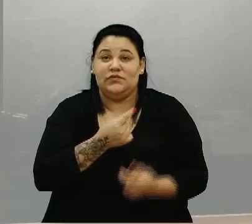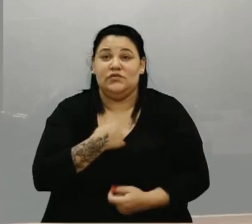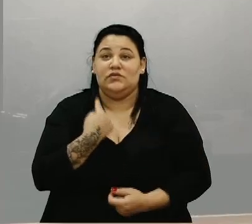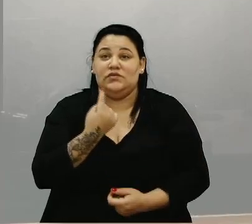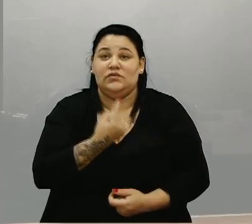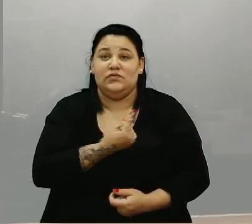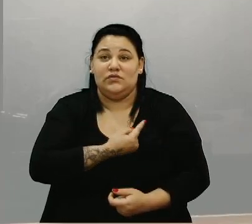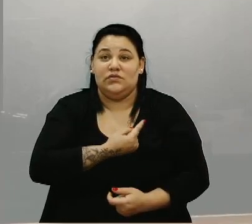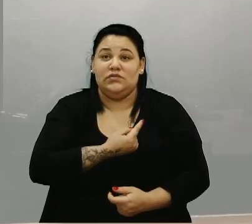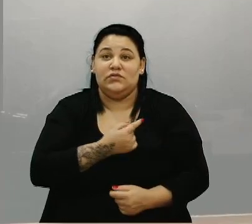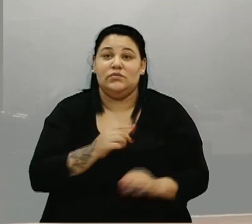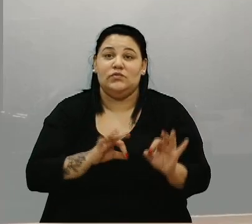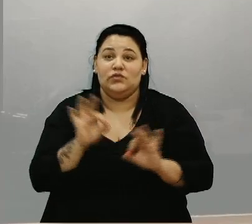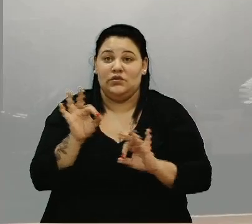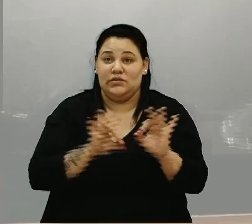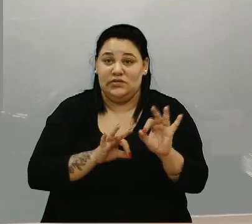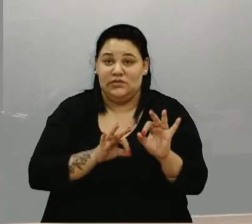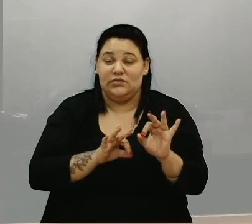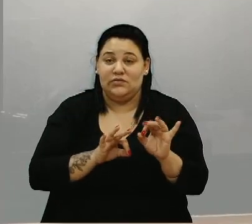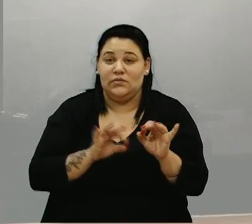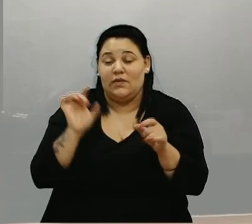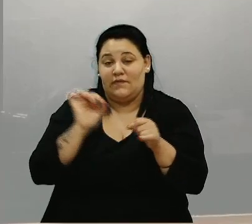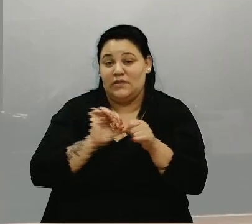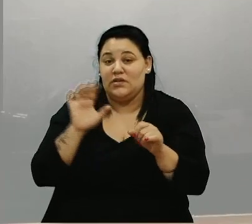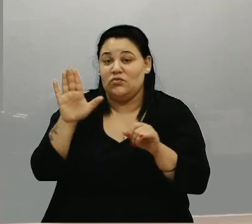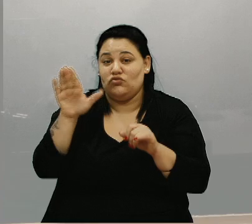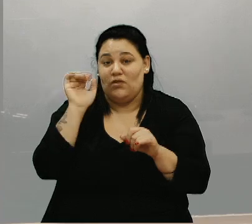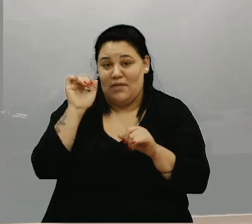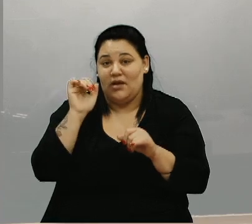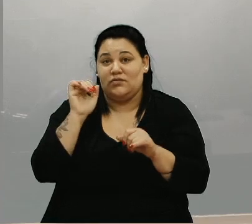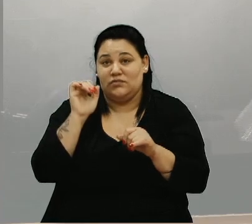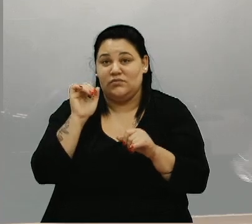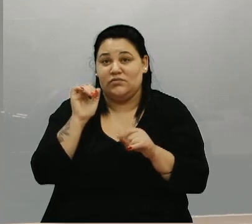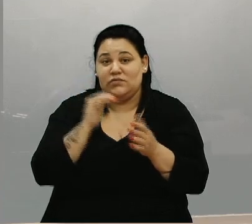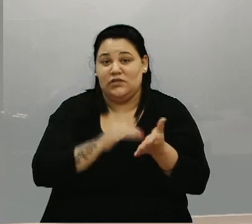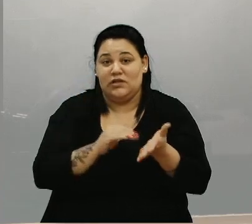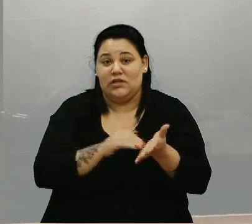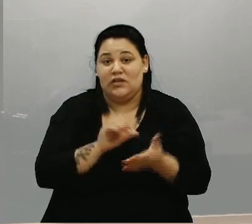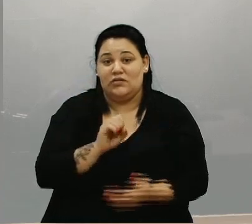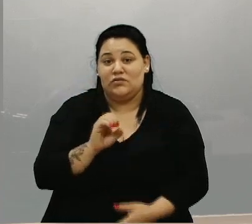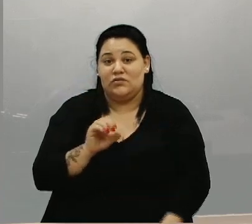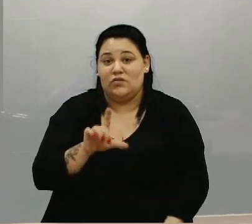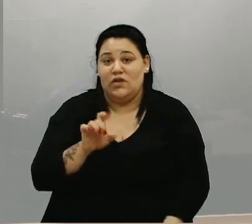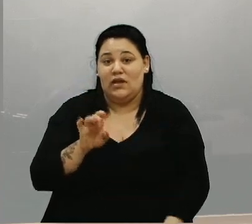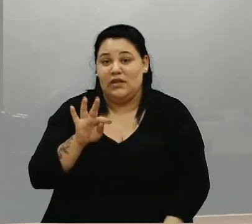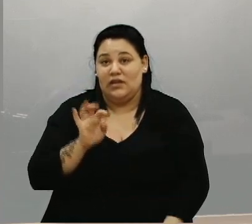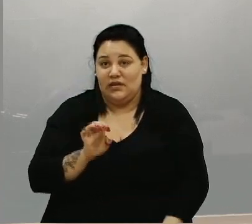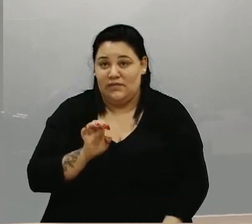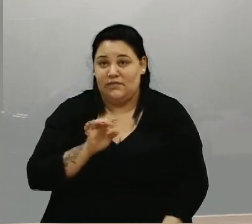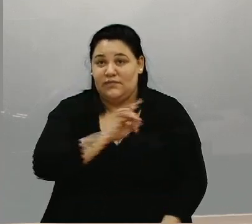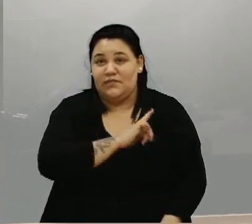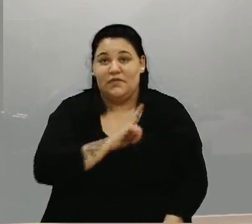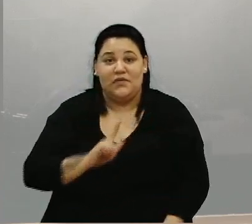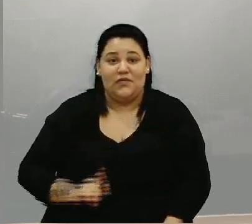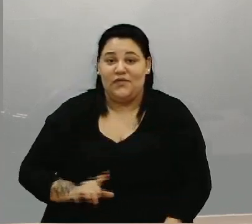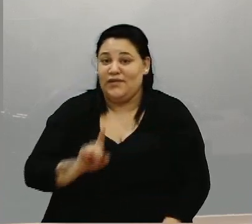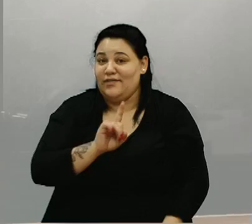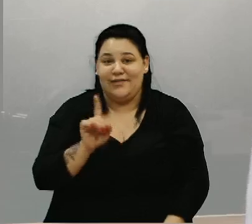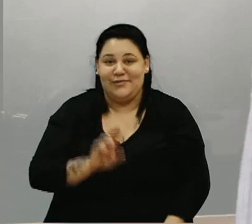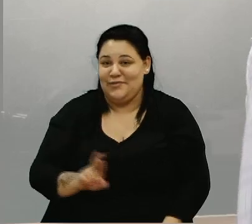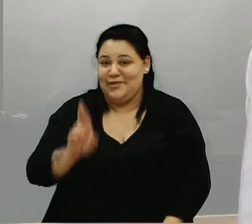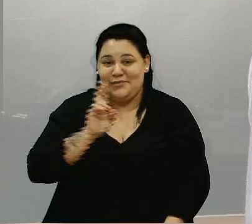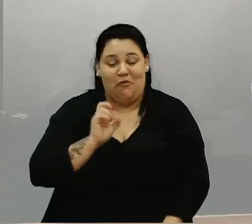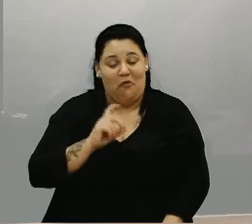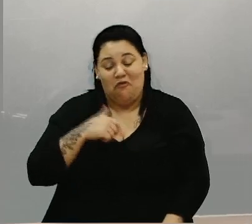nos organizando, né, para fazer a convocação do secretário Solete. O governo não nos responde, está tudo